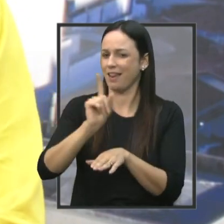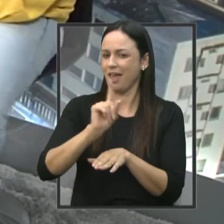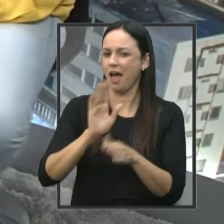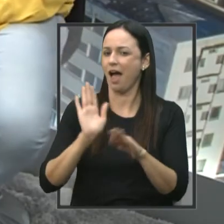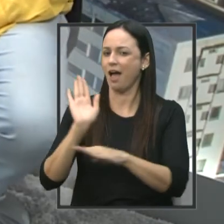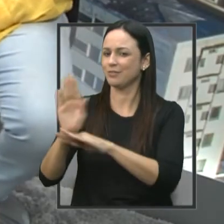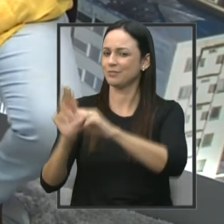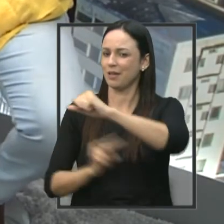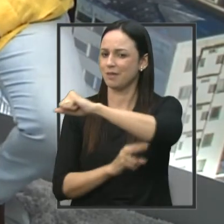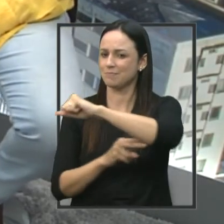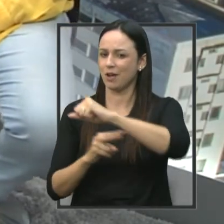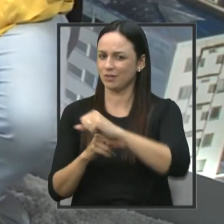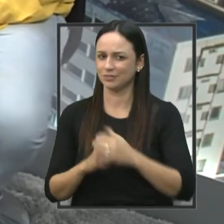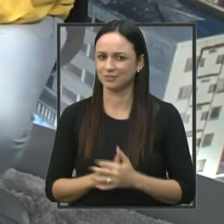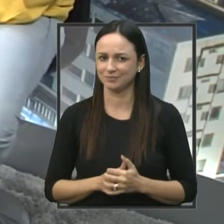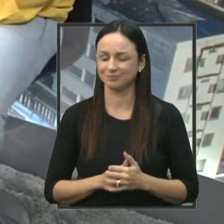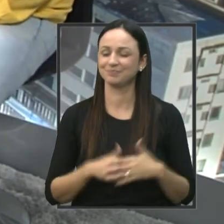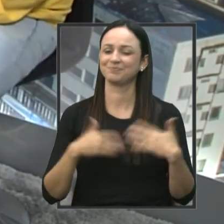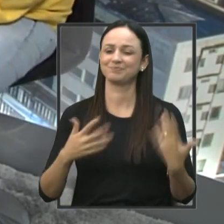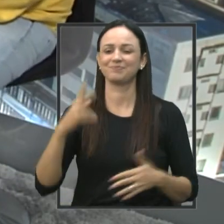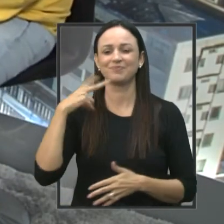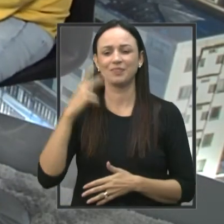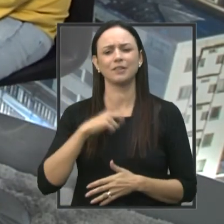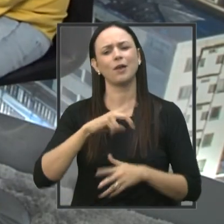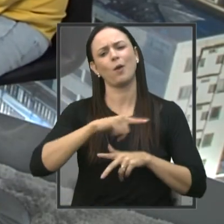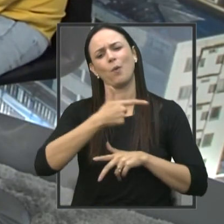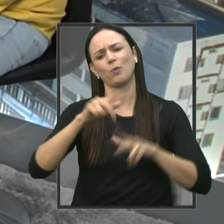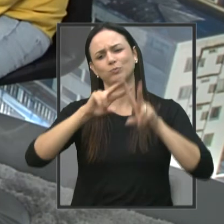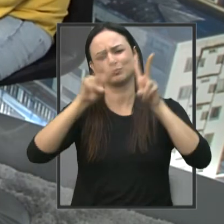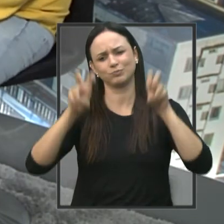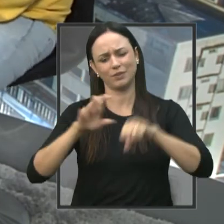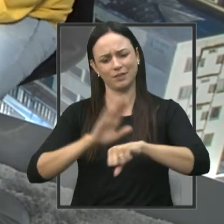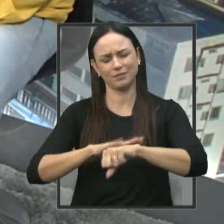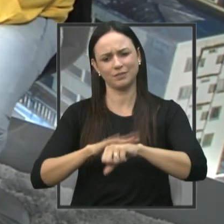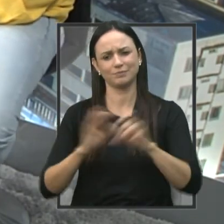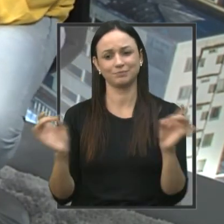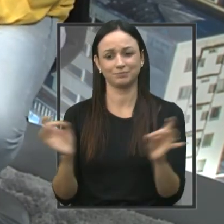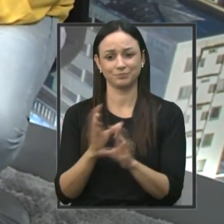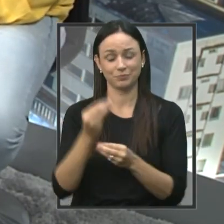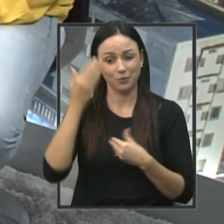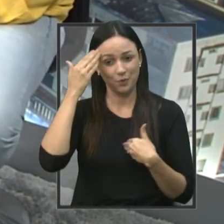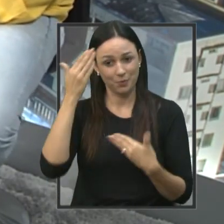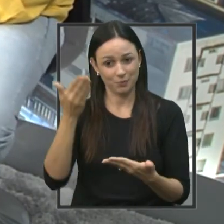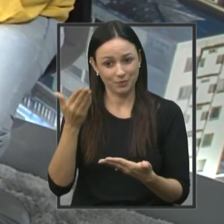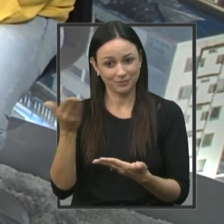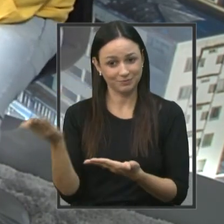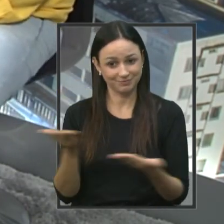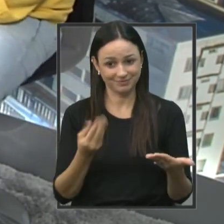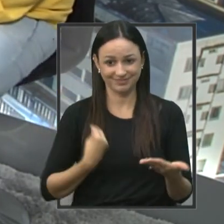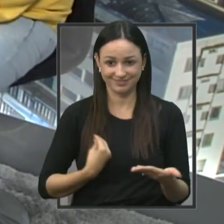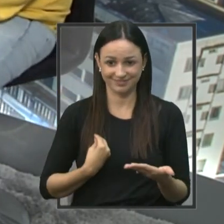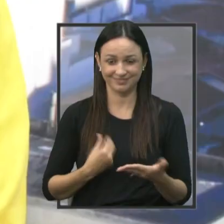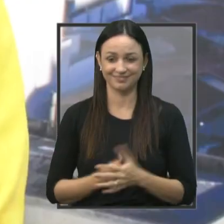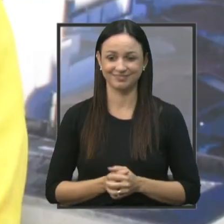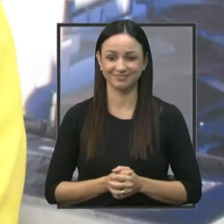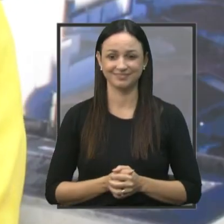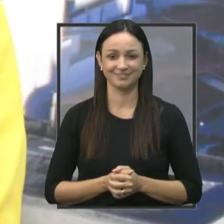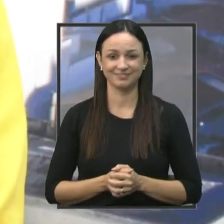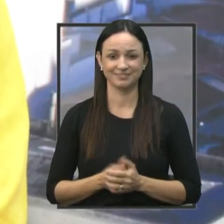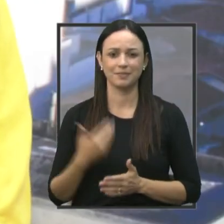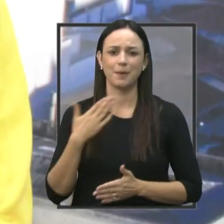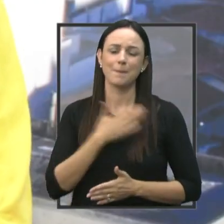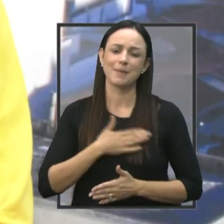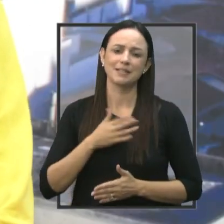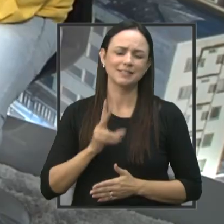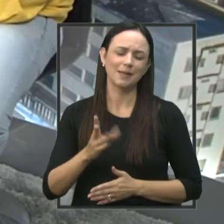Entendeu? Bom, vereador, nós teremos muitos outros assuntos, mas o nosso tempo já se esgotou. Mais uma vez, muito obrigado pela sua presença aqui conosco, viu? O prazer é